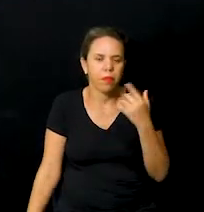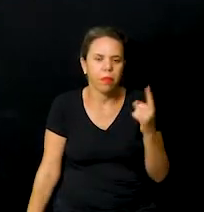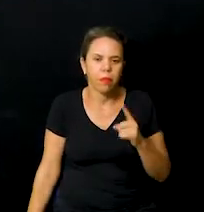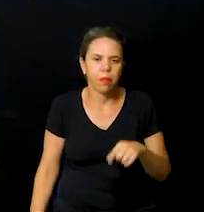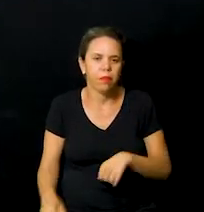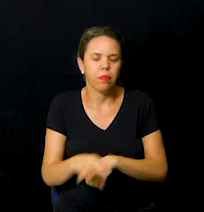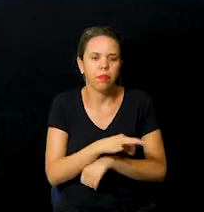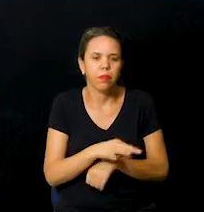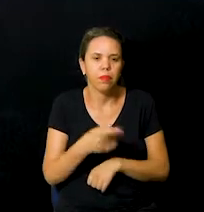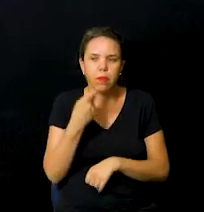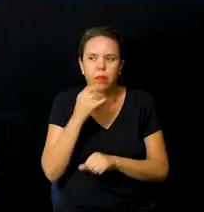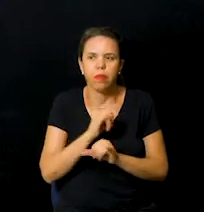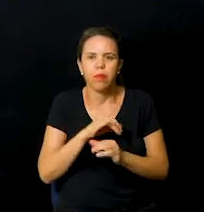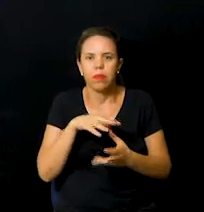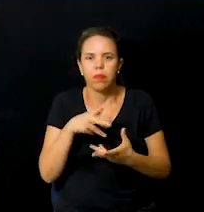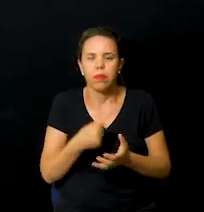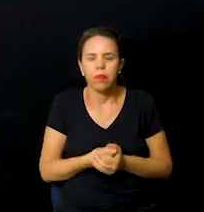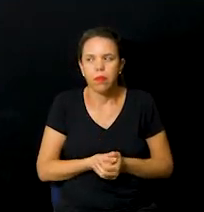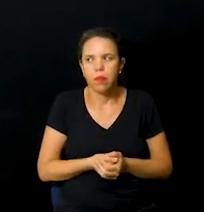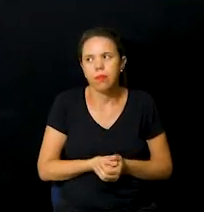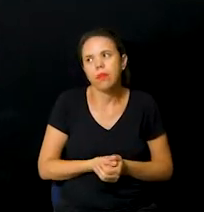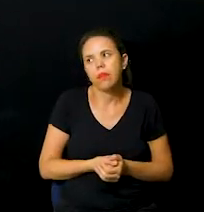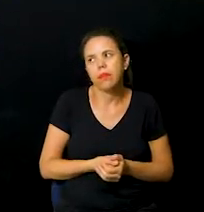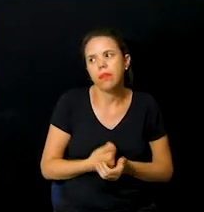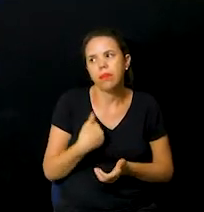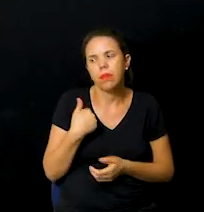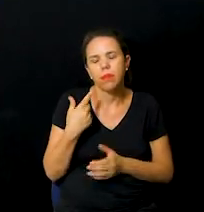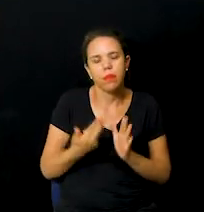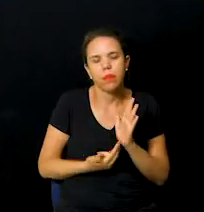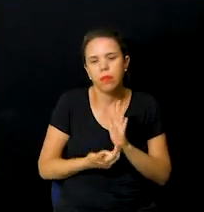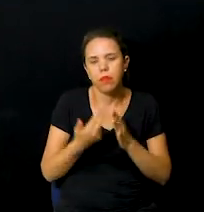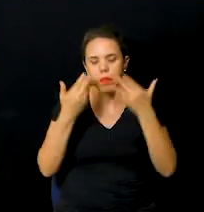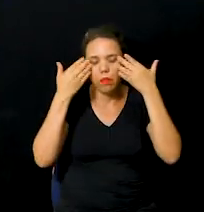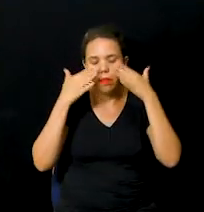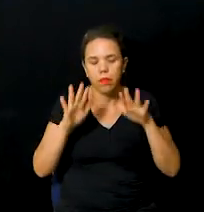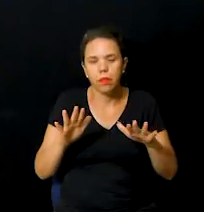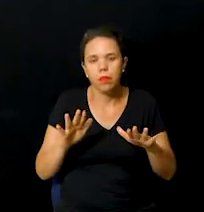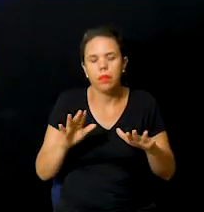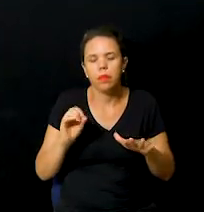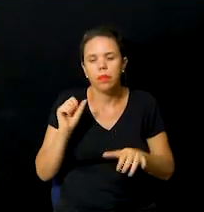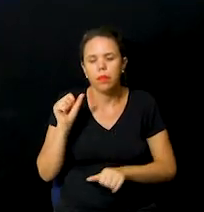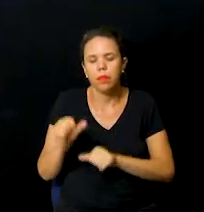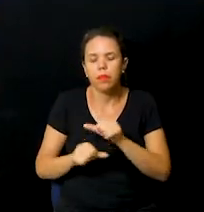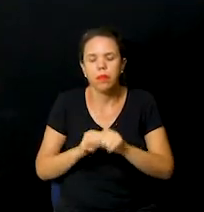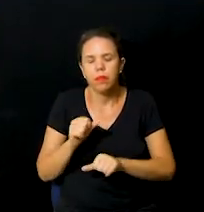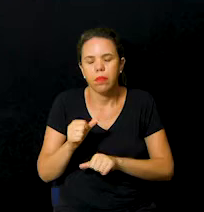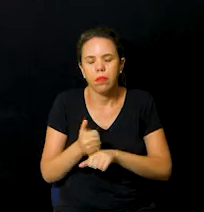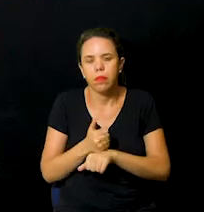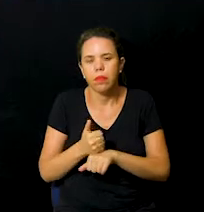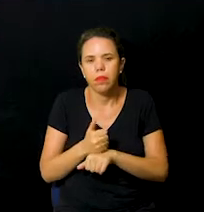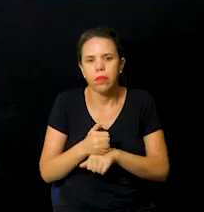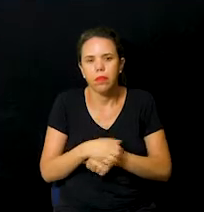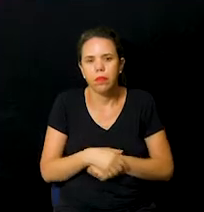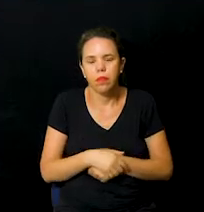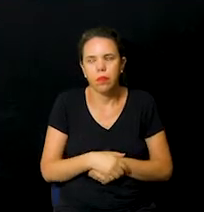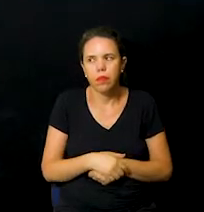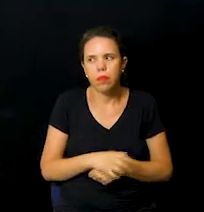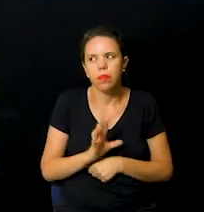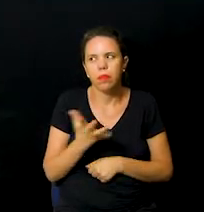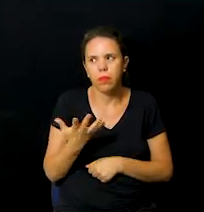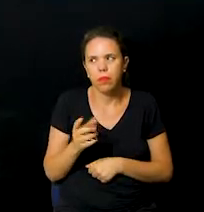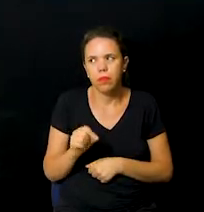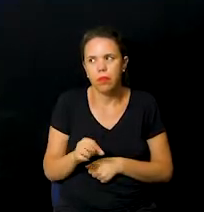que agora eu não sou mais arquiteta? Ou como é que eu vou dizer para o mundo que eu não sou mais designer de sobrancelha? Ou quiçá qualquer que seja a